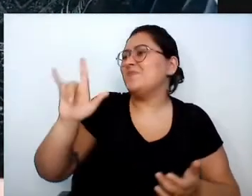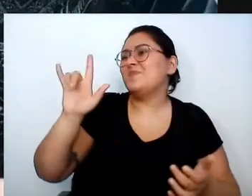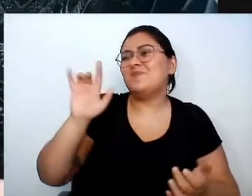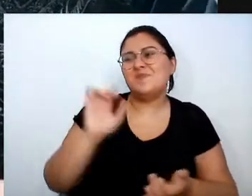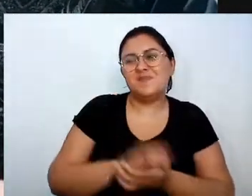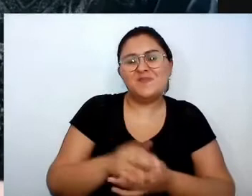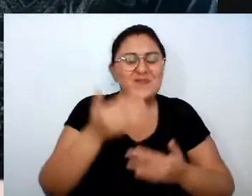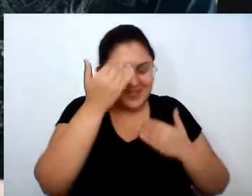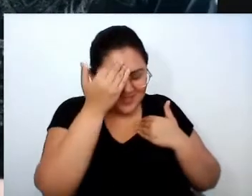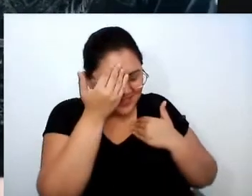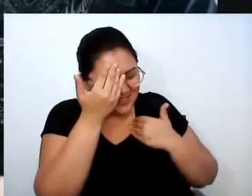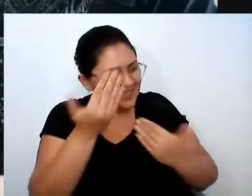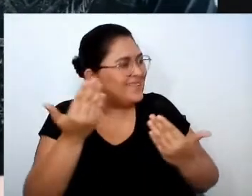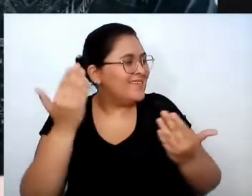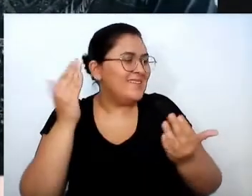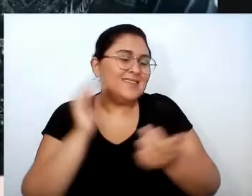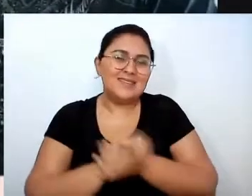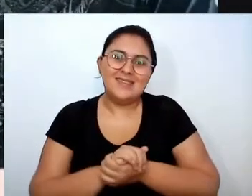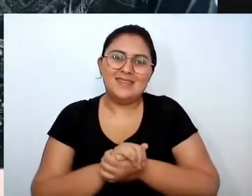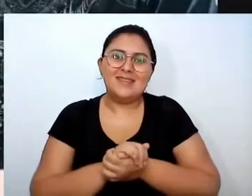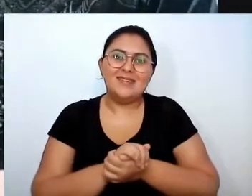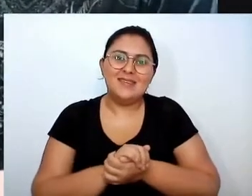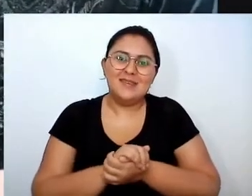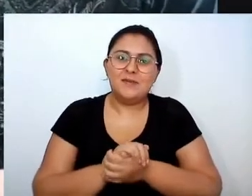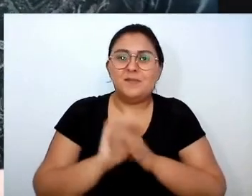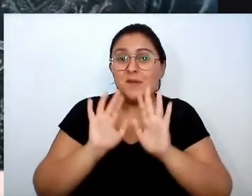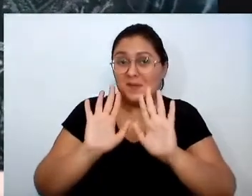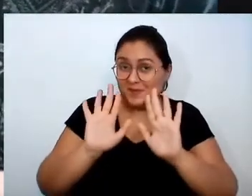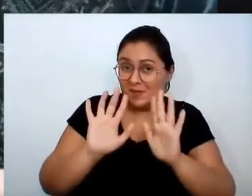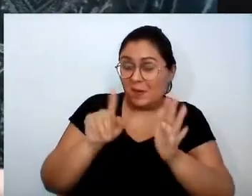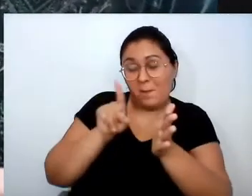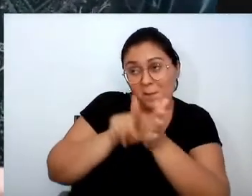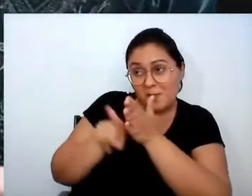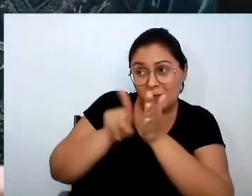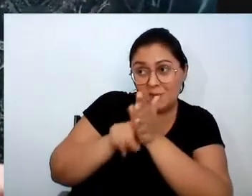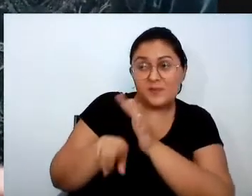tem outra questão aqui, José, só um instante.